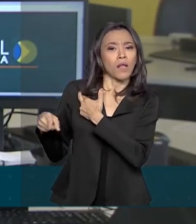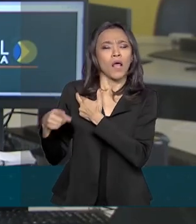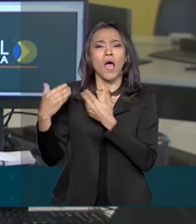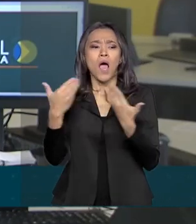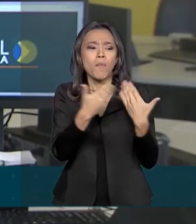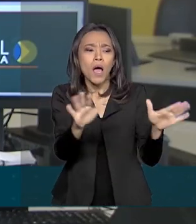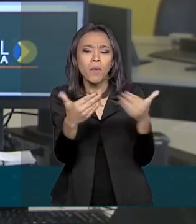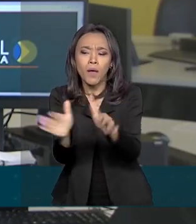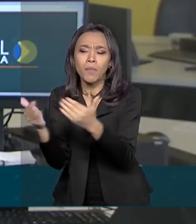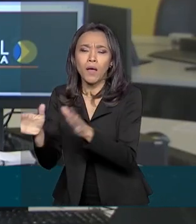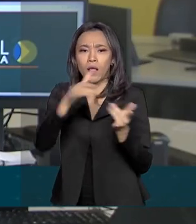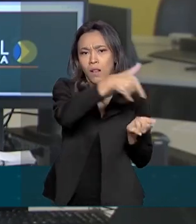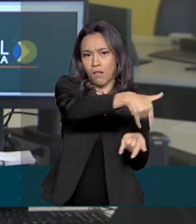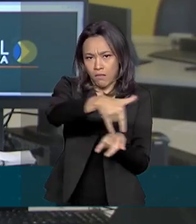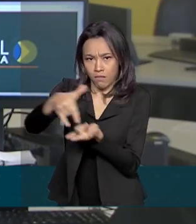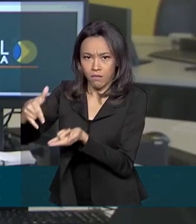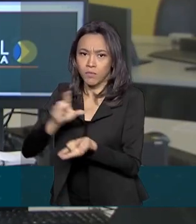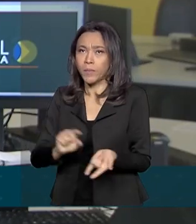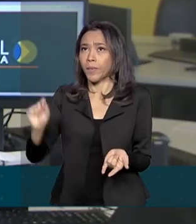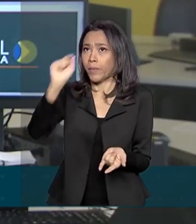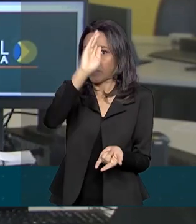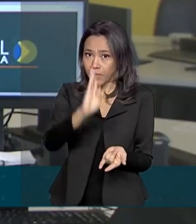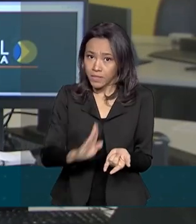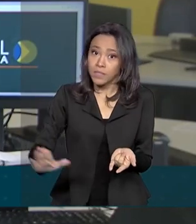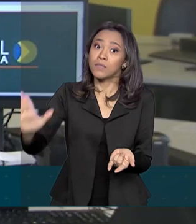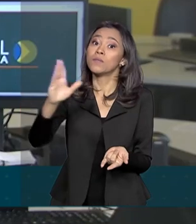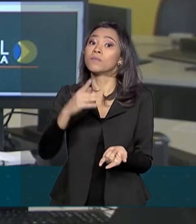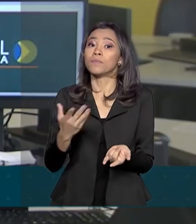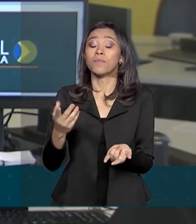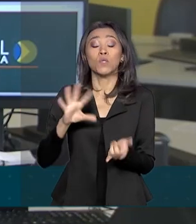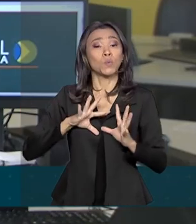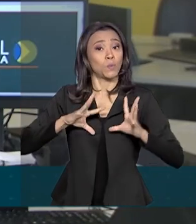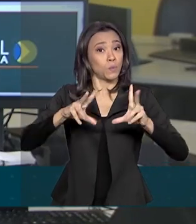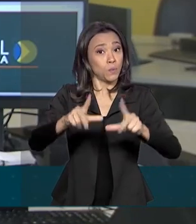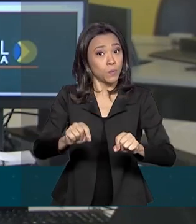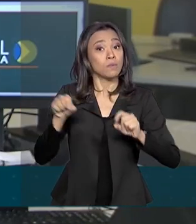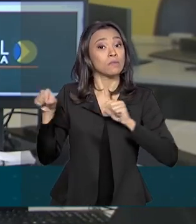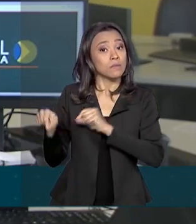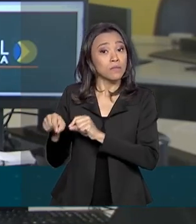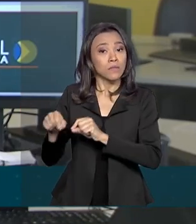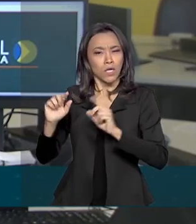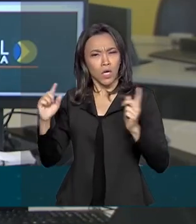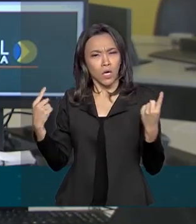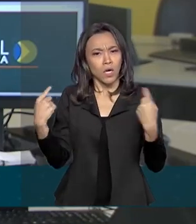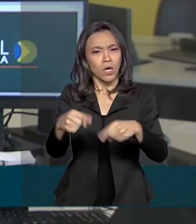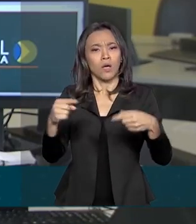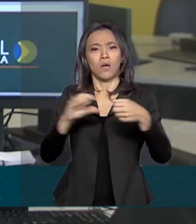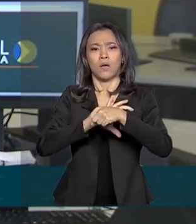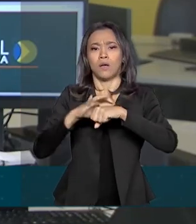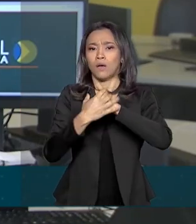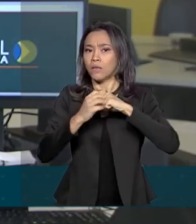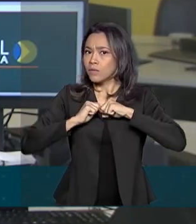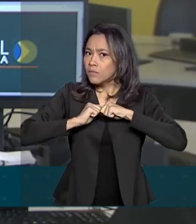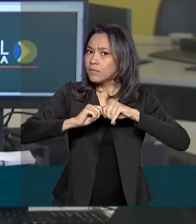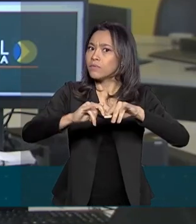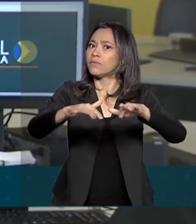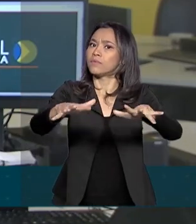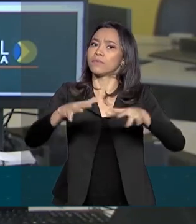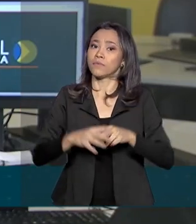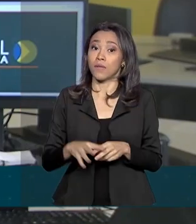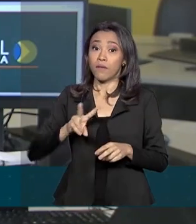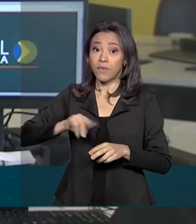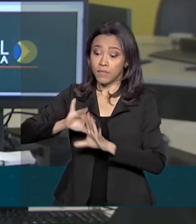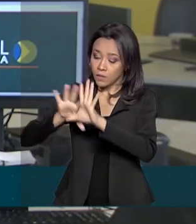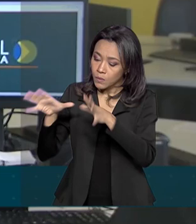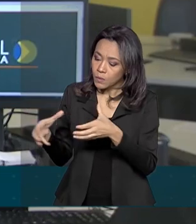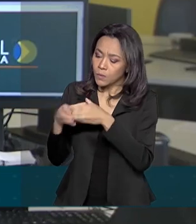e do fortalecimento dos serviços hospitalares no país. Tudo com foco no enfrentamento da pandemia de Covid-19. Ela será formada